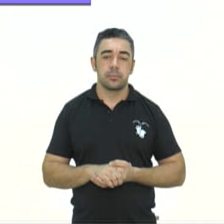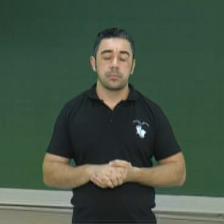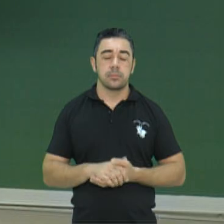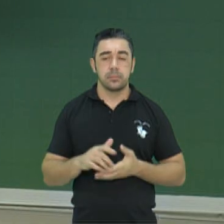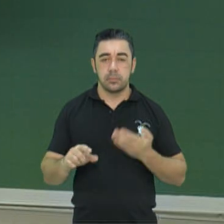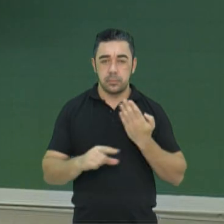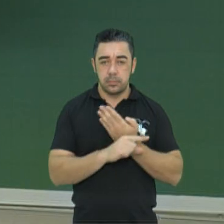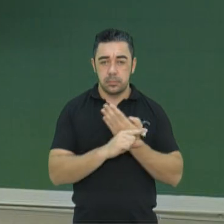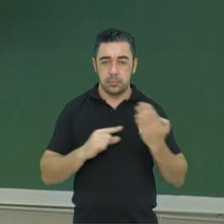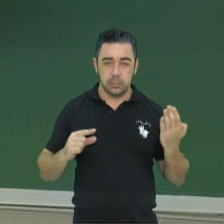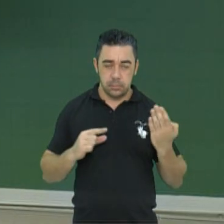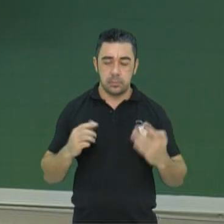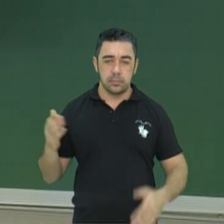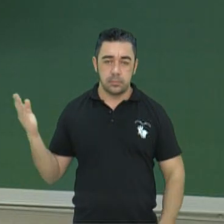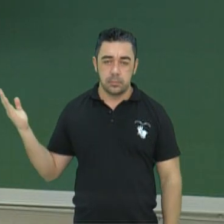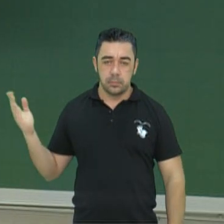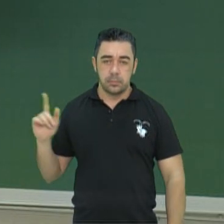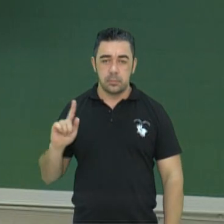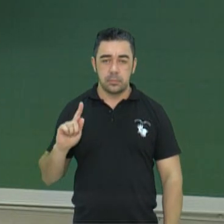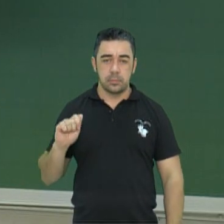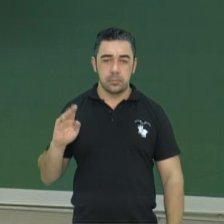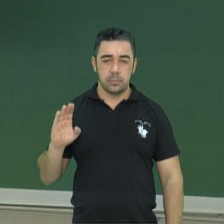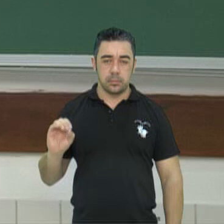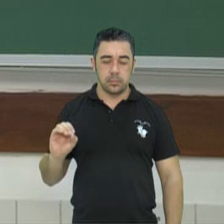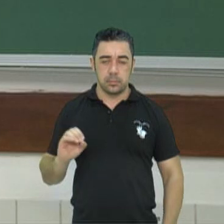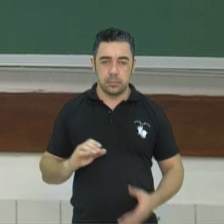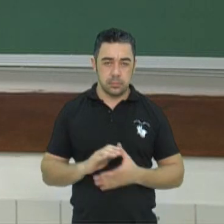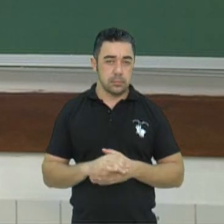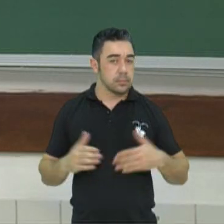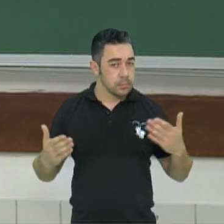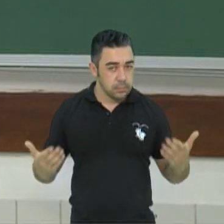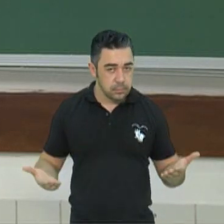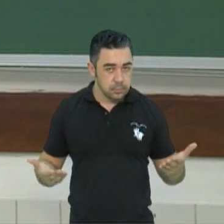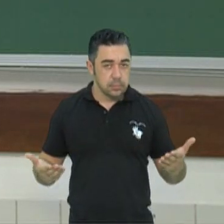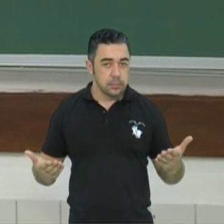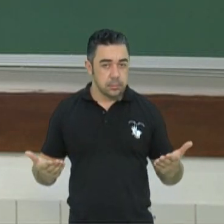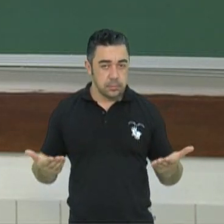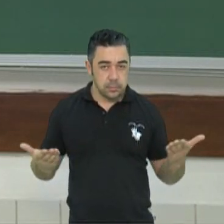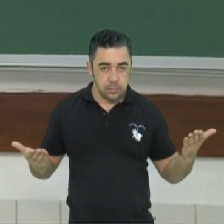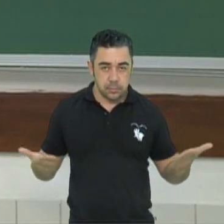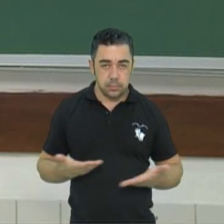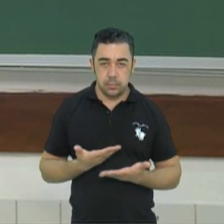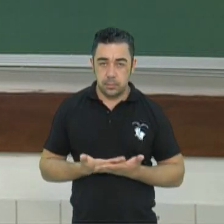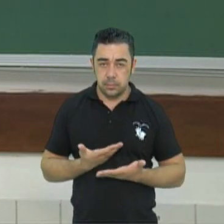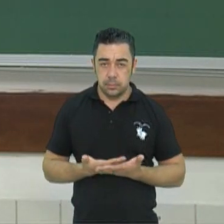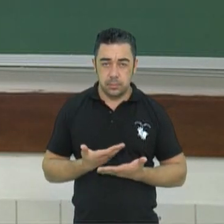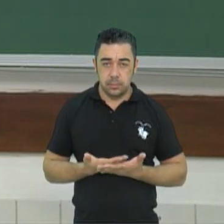Gabriel García Márquez. Entonces, nuestra clase de